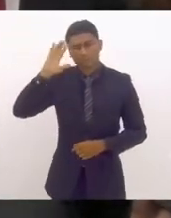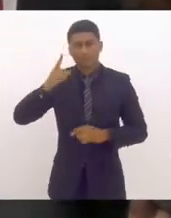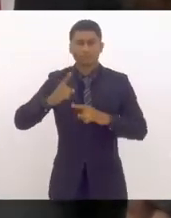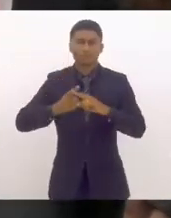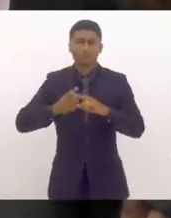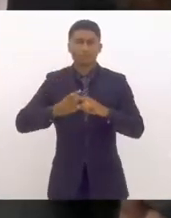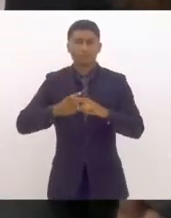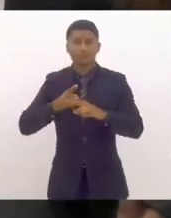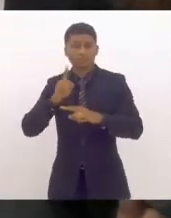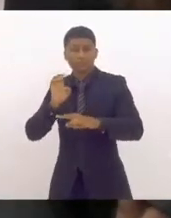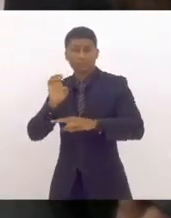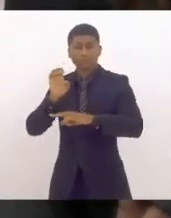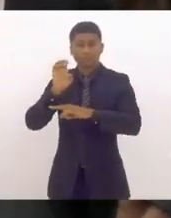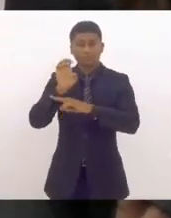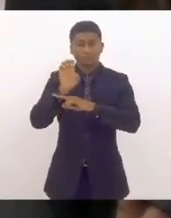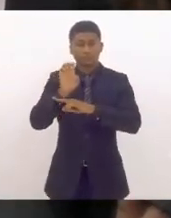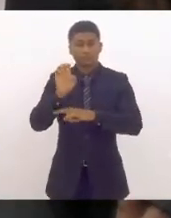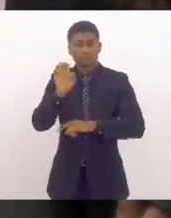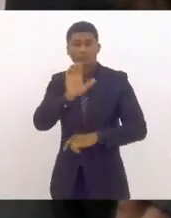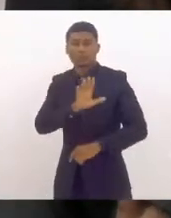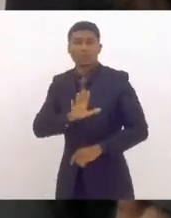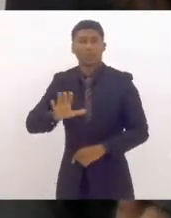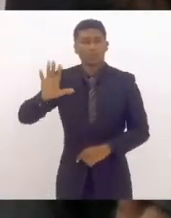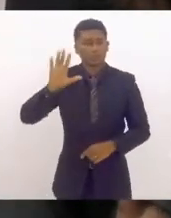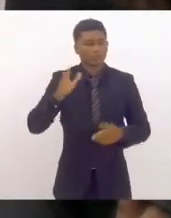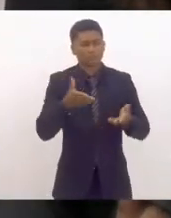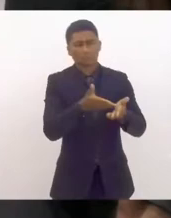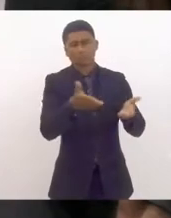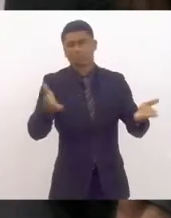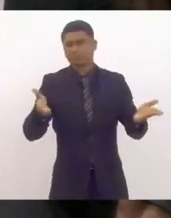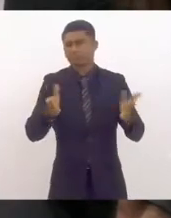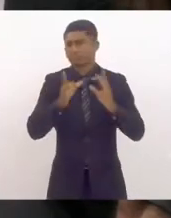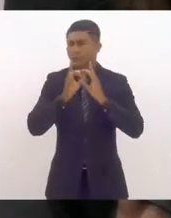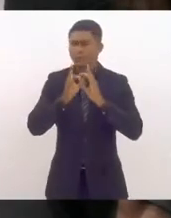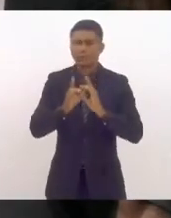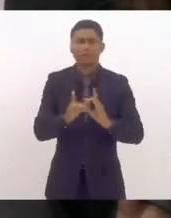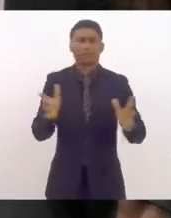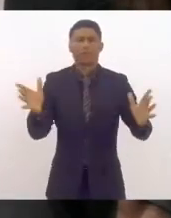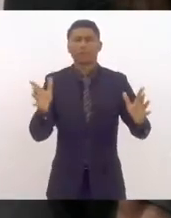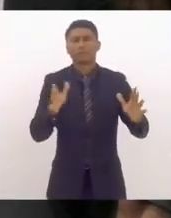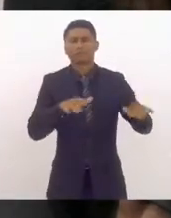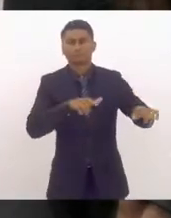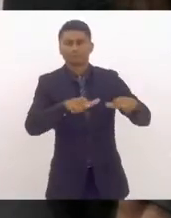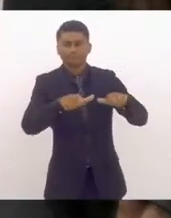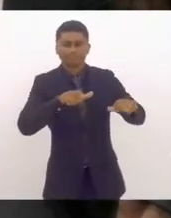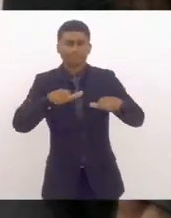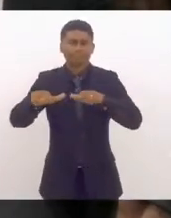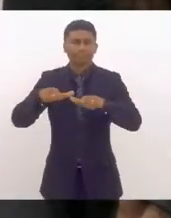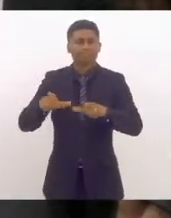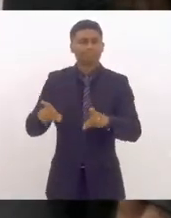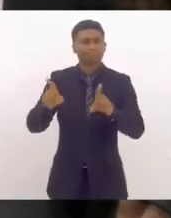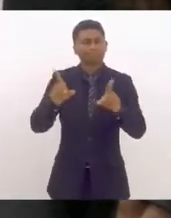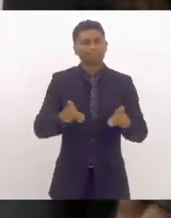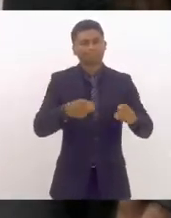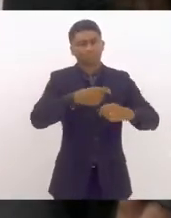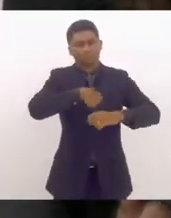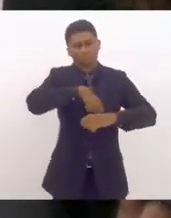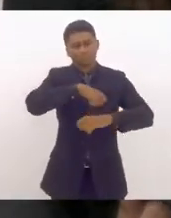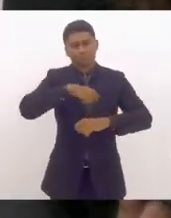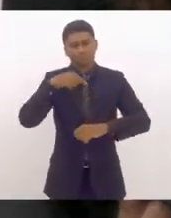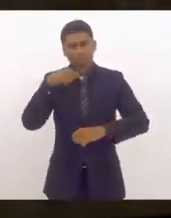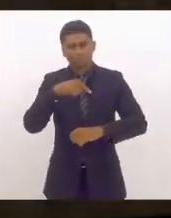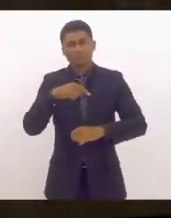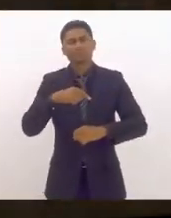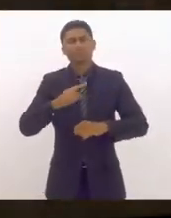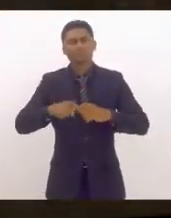todo o Estado, as baianas do Acarajé possam ter a liberdade do exercício da sua profissão. Como foi bem trazido aqui, é um